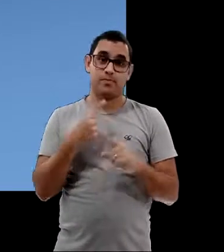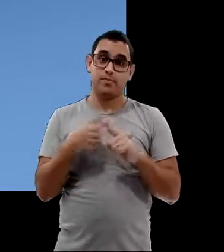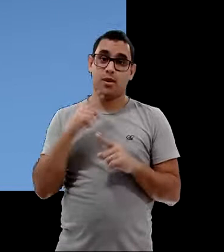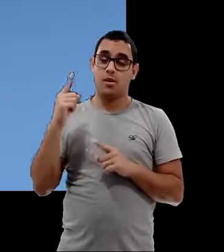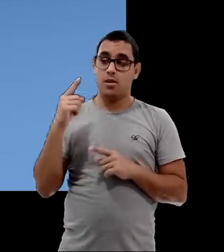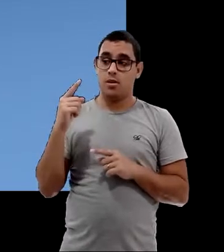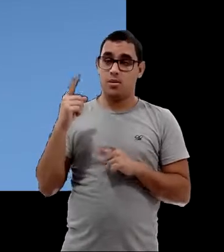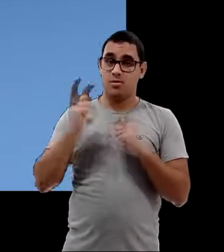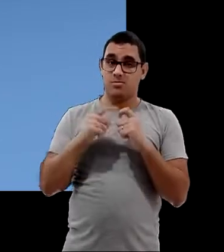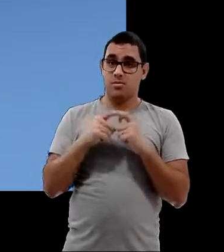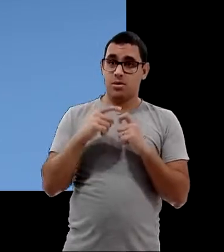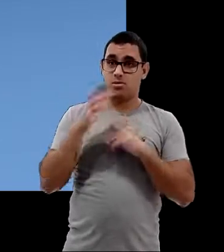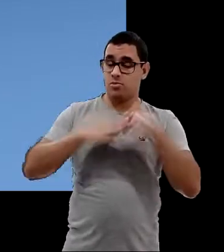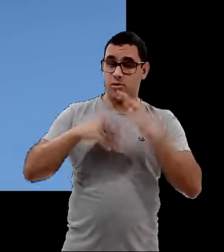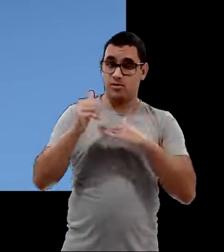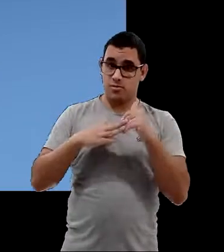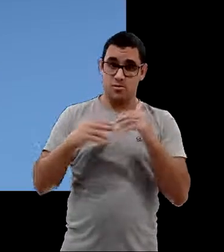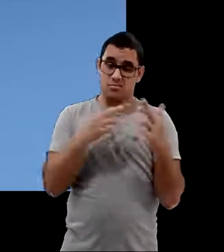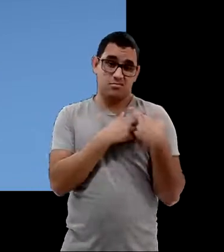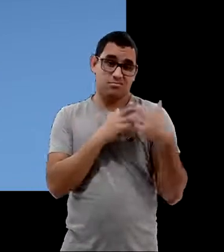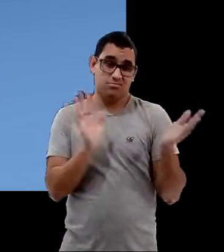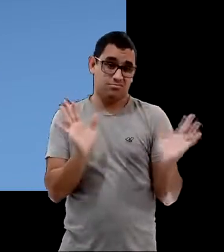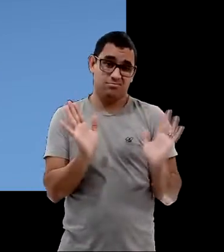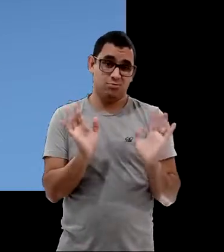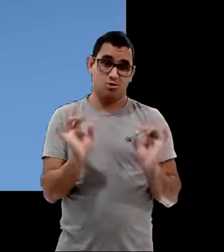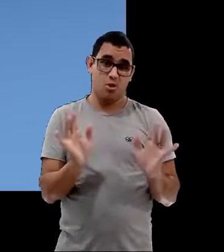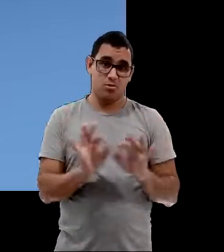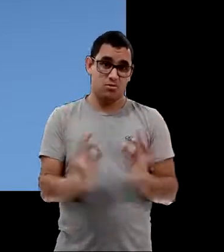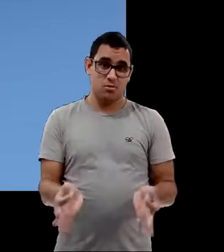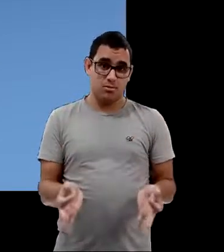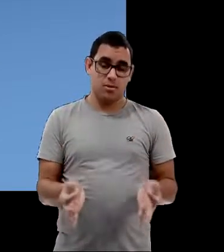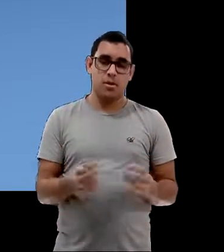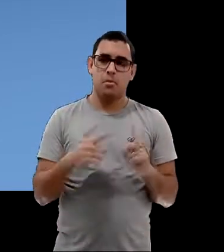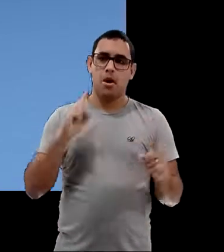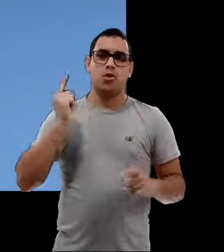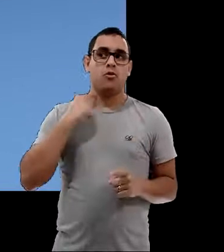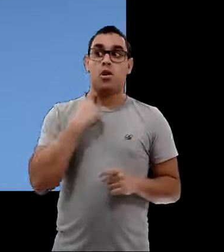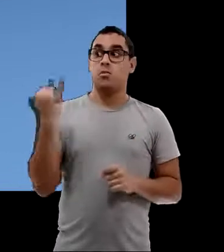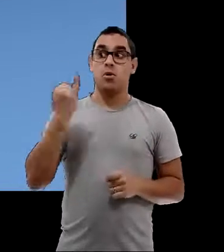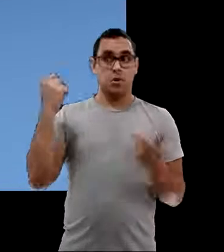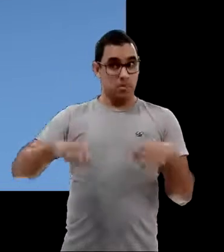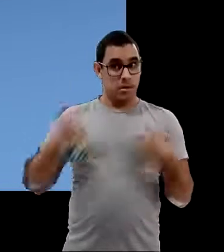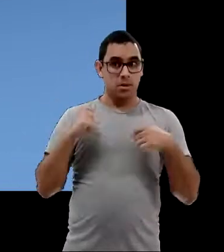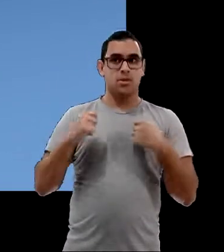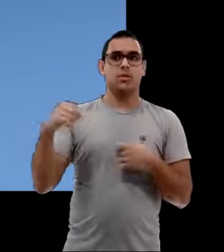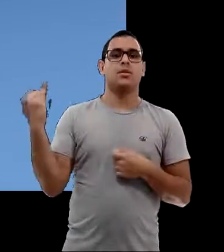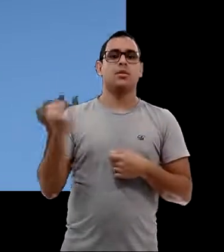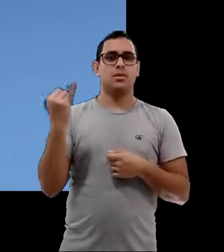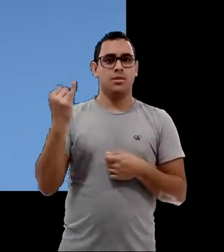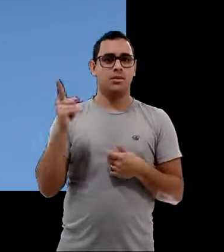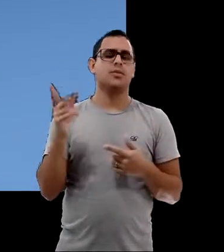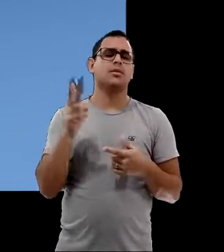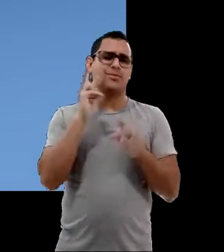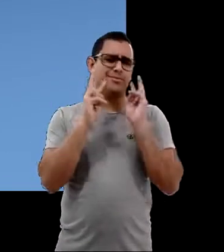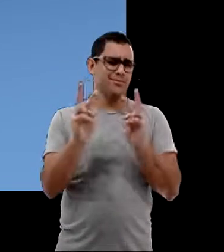como um profissional que está fazendo a obrigação dele. Então, a gente vê muito isso